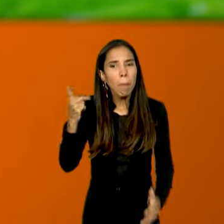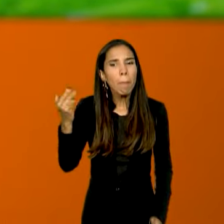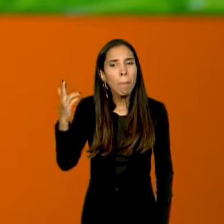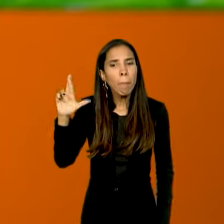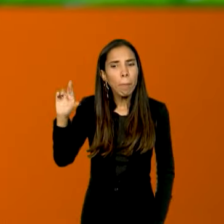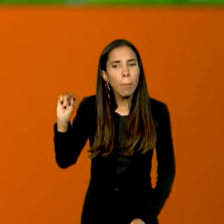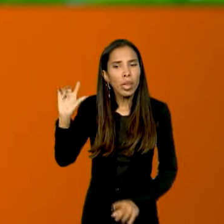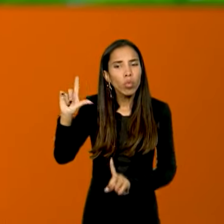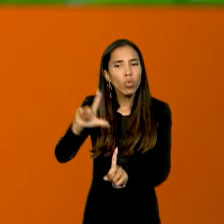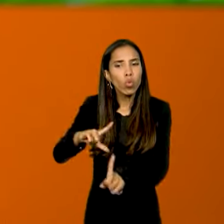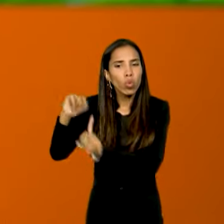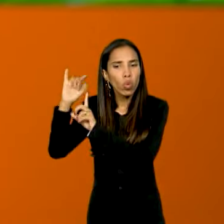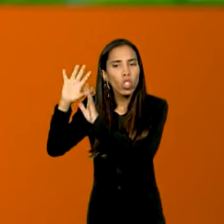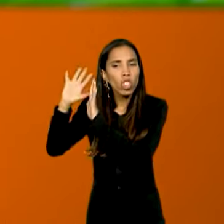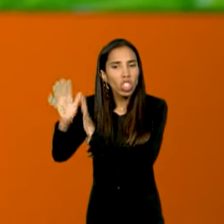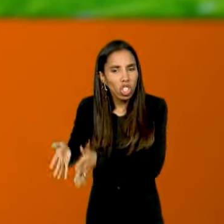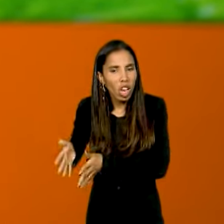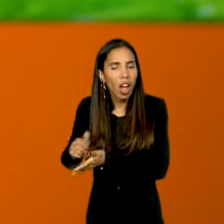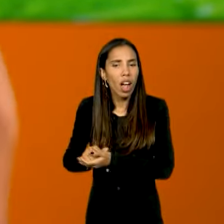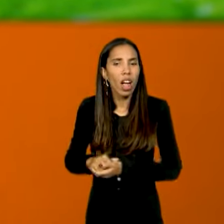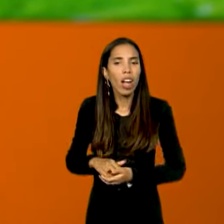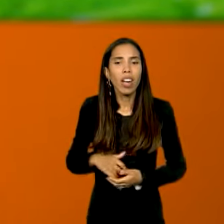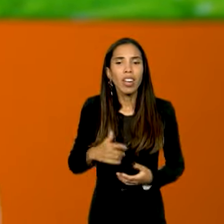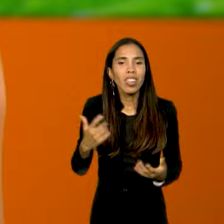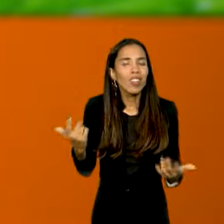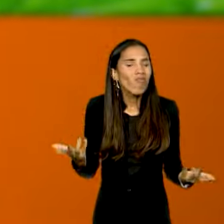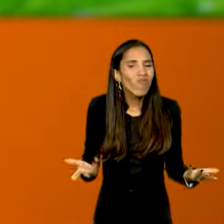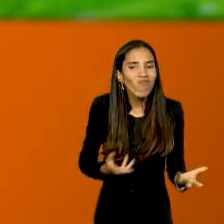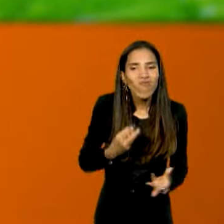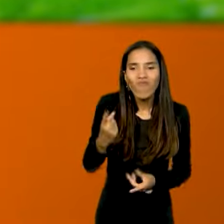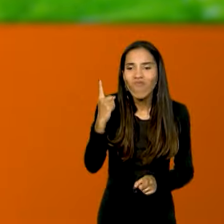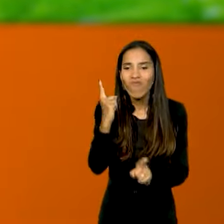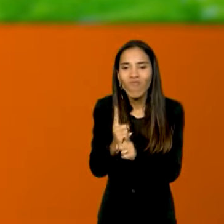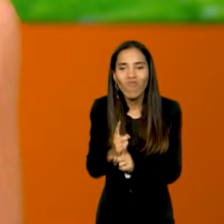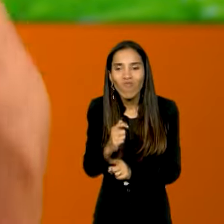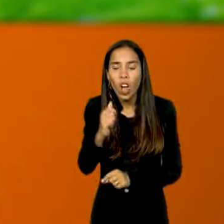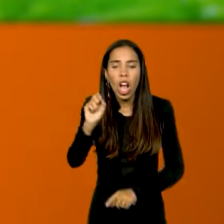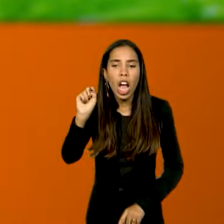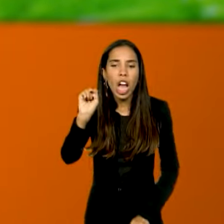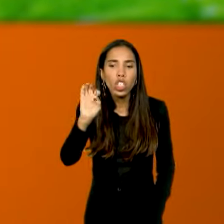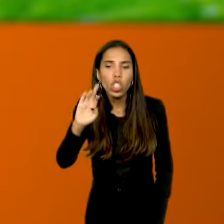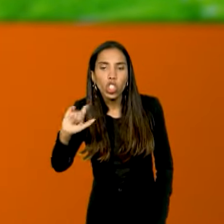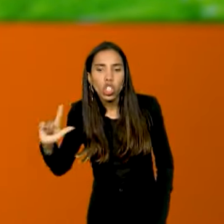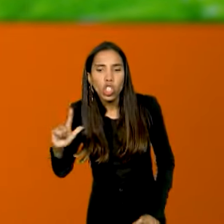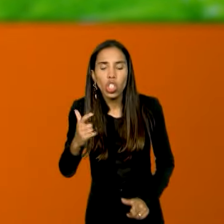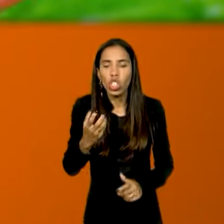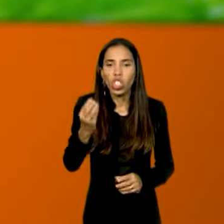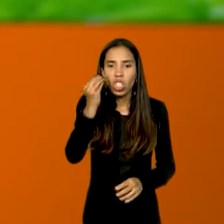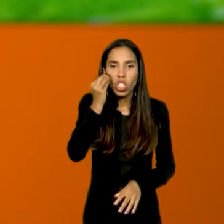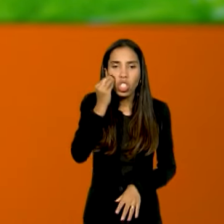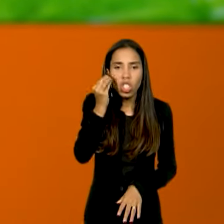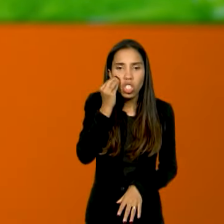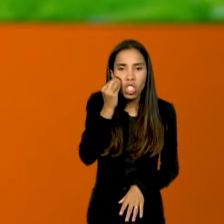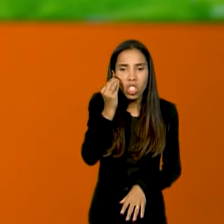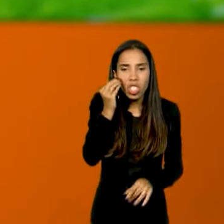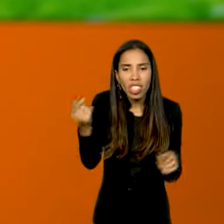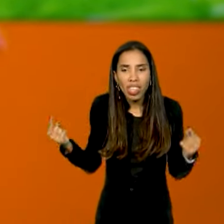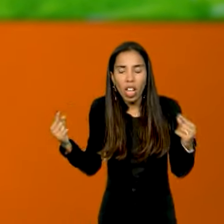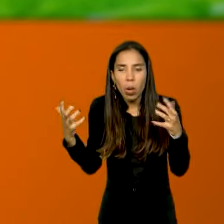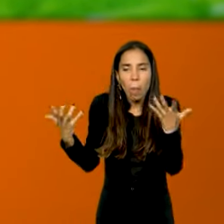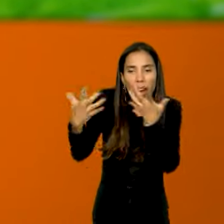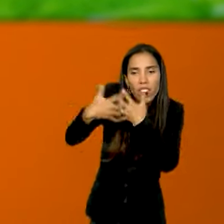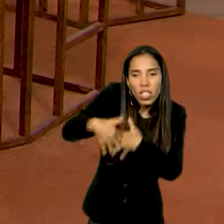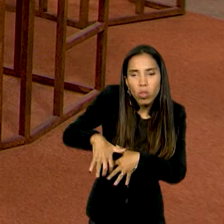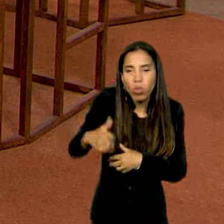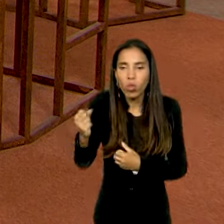estava selecionado para fazer o Pipo. É. E aí diziam, ah, mas não tô achando ninguém para fazer a Sol. Já tinha feito o teste de